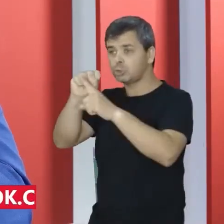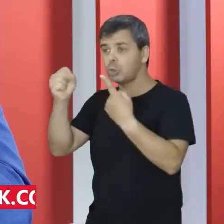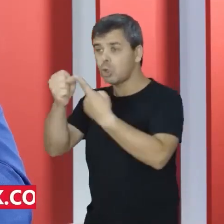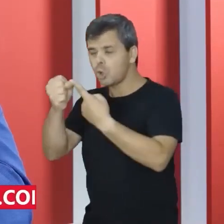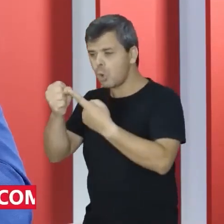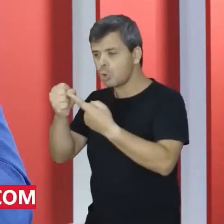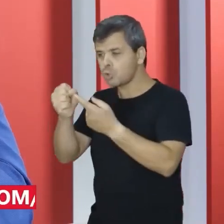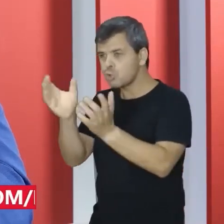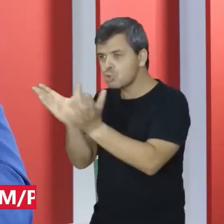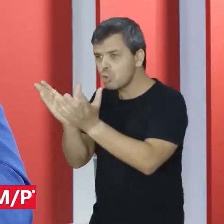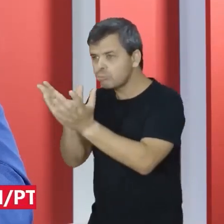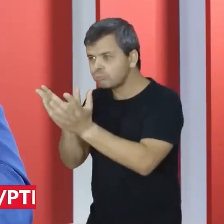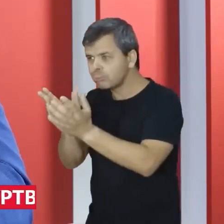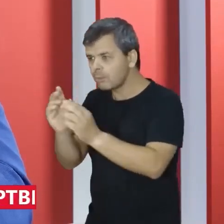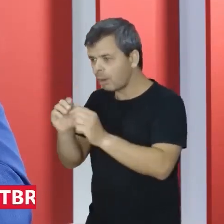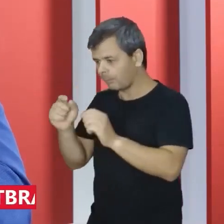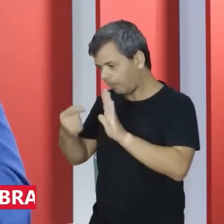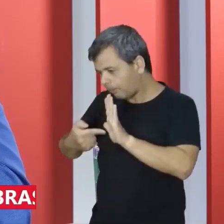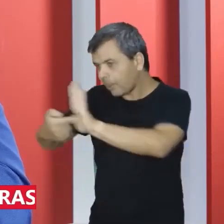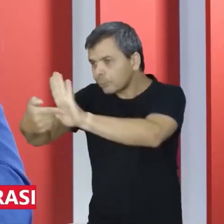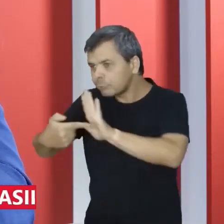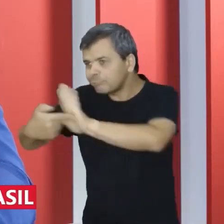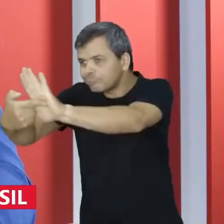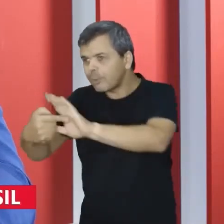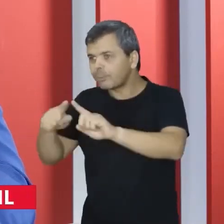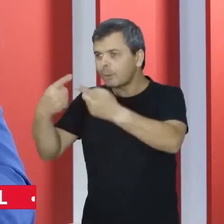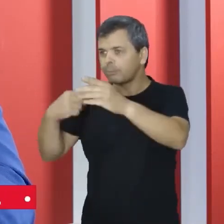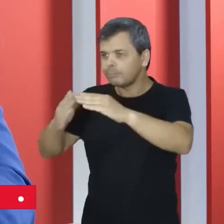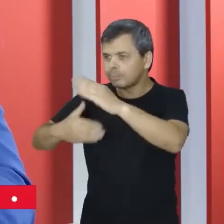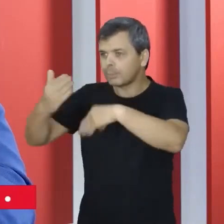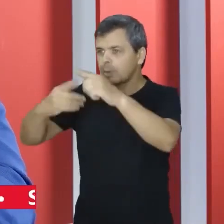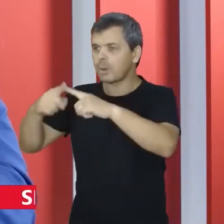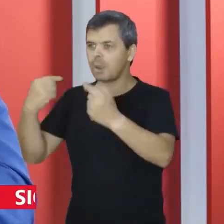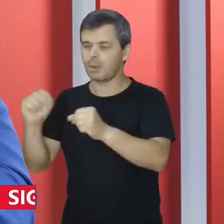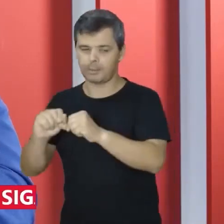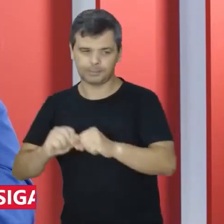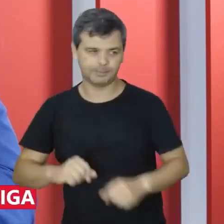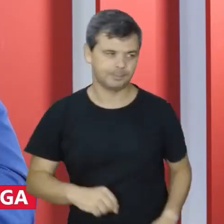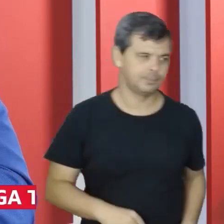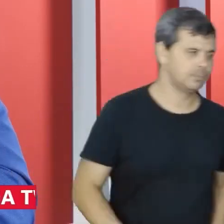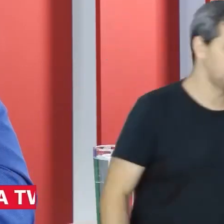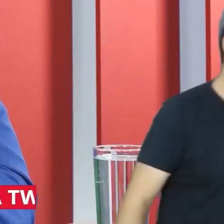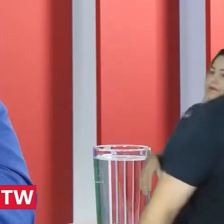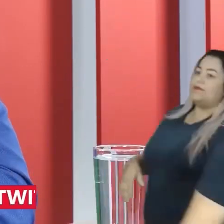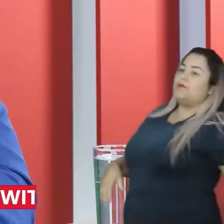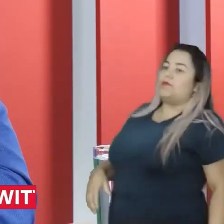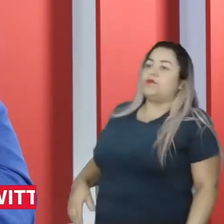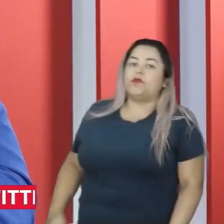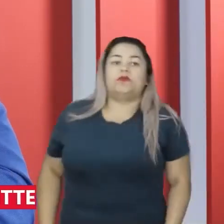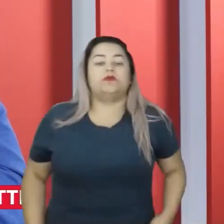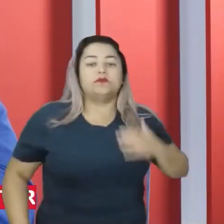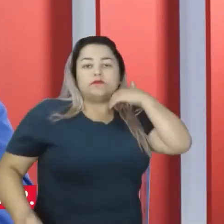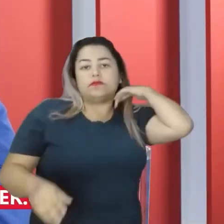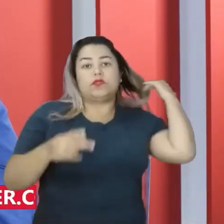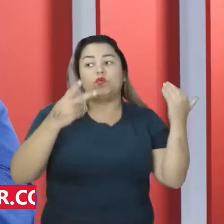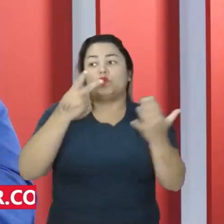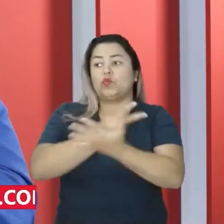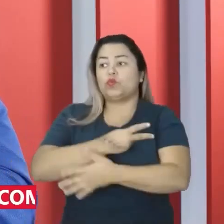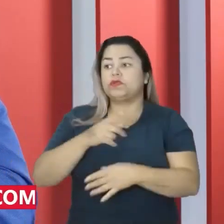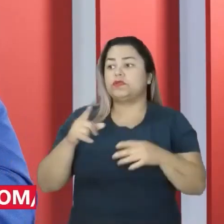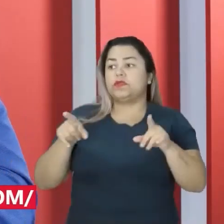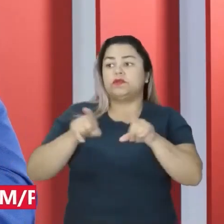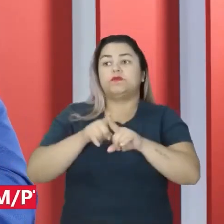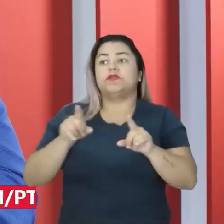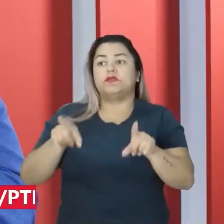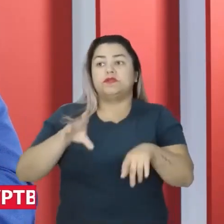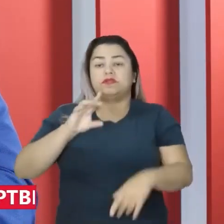CPI investiga, bota muita luz, dá muito desdobramento. Então, a gente tem certeza que boa parte do que aconteceu depois, como, por exemplo,